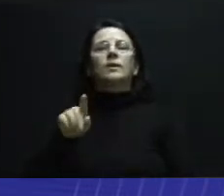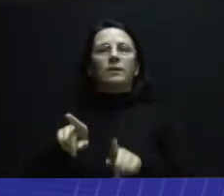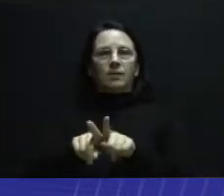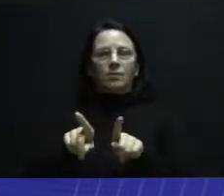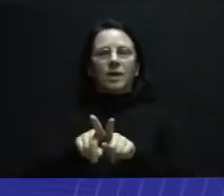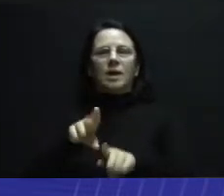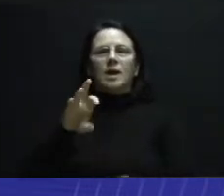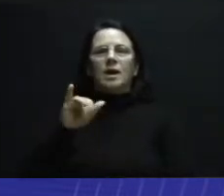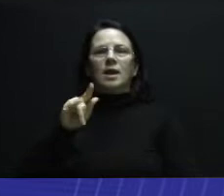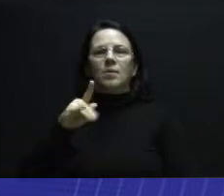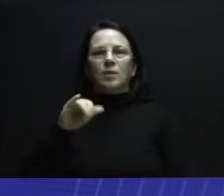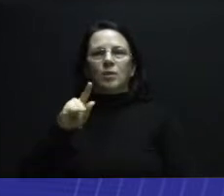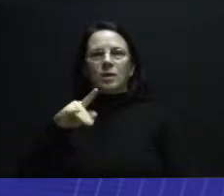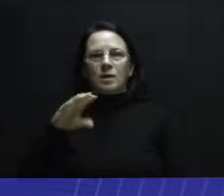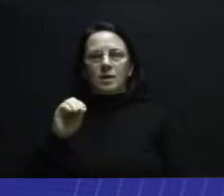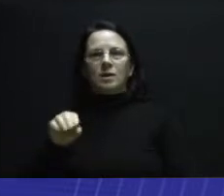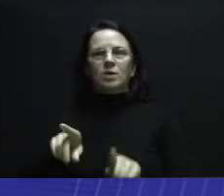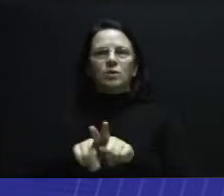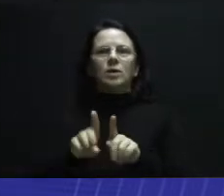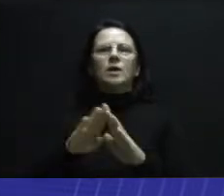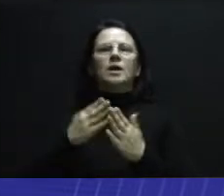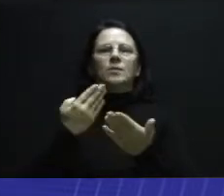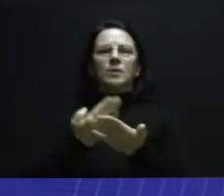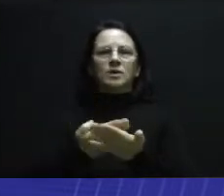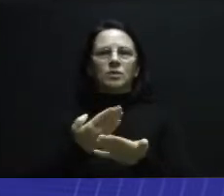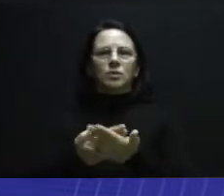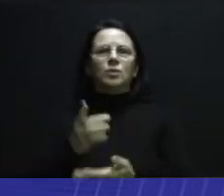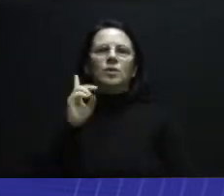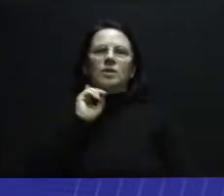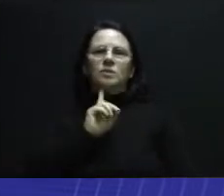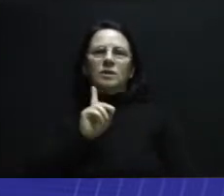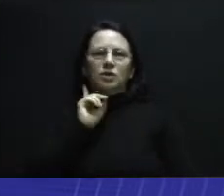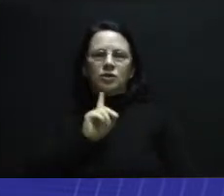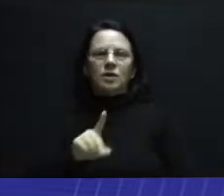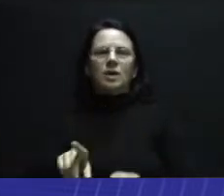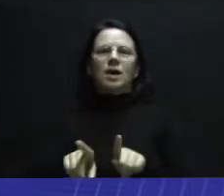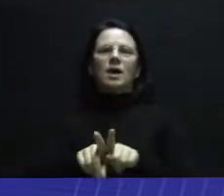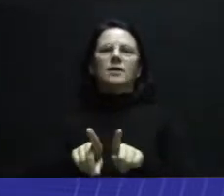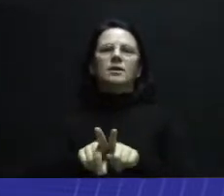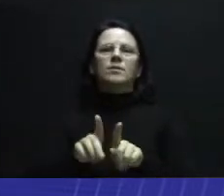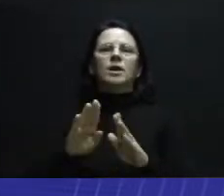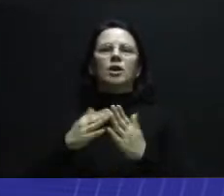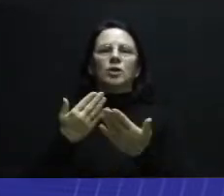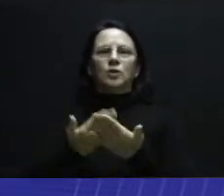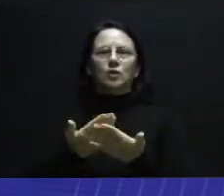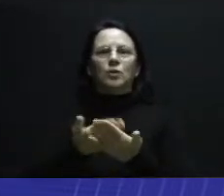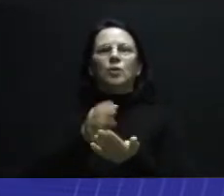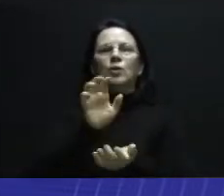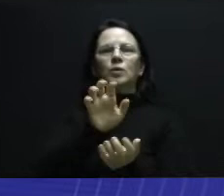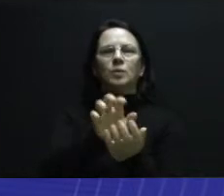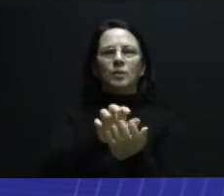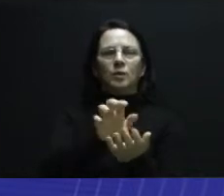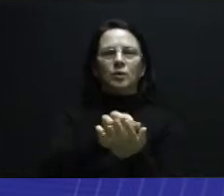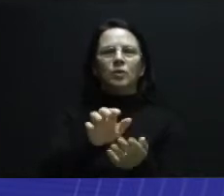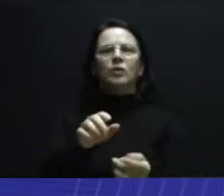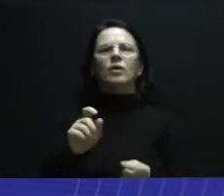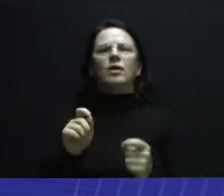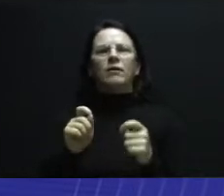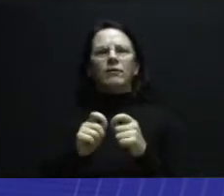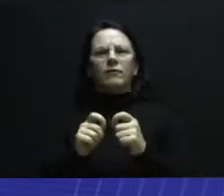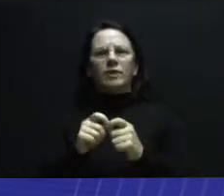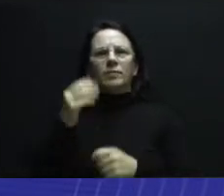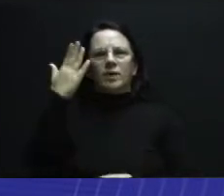em ensino médio, estudou em Minas Gerais e em Pernambuco. Nosso orador oficial cursou Filosofia e Pedagogia